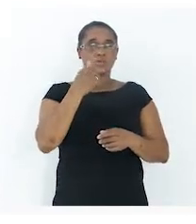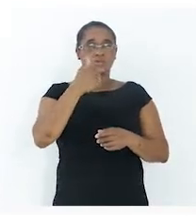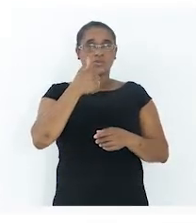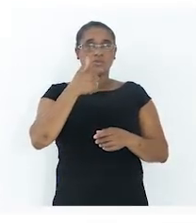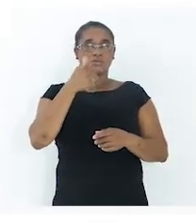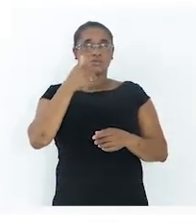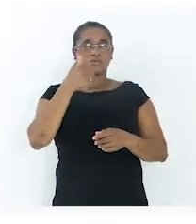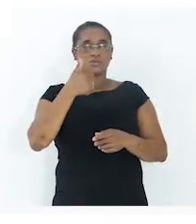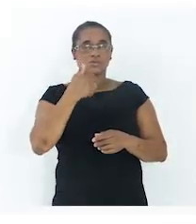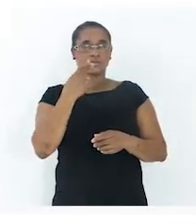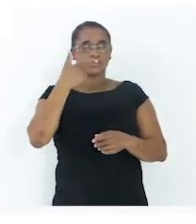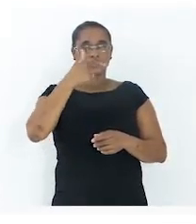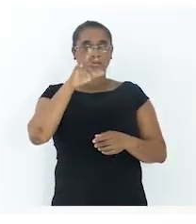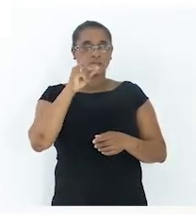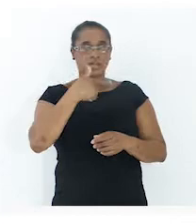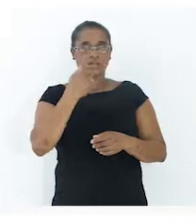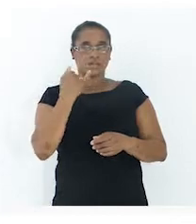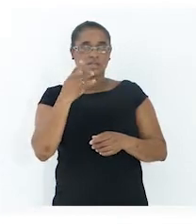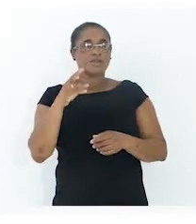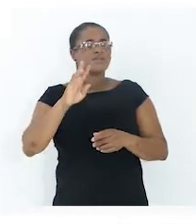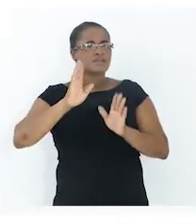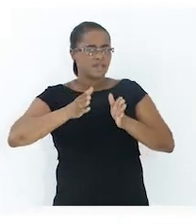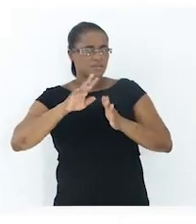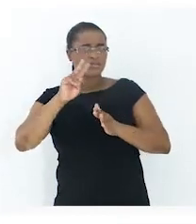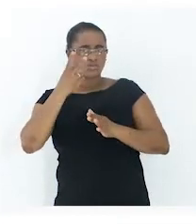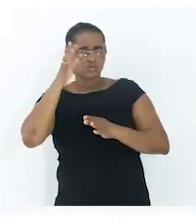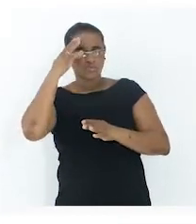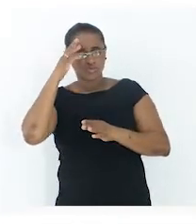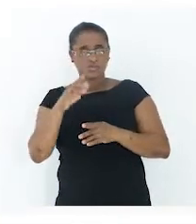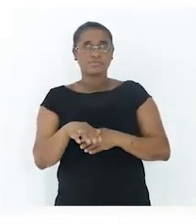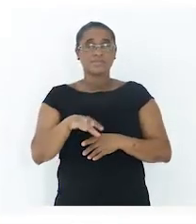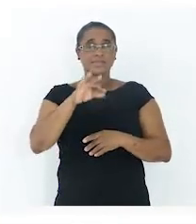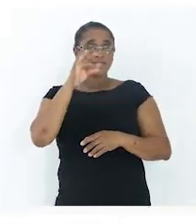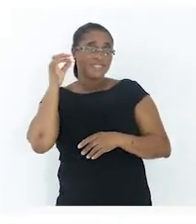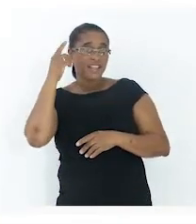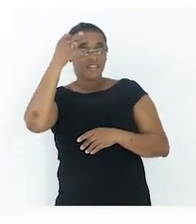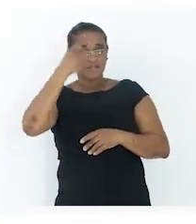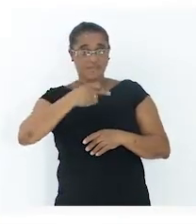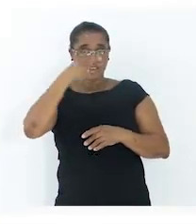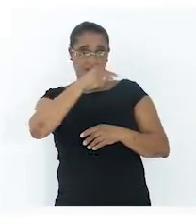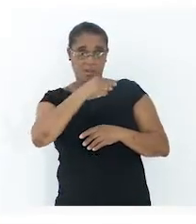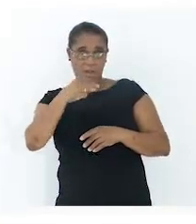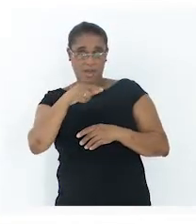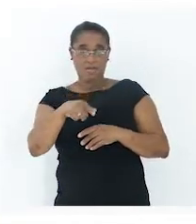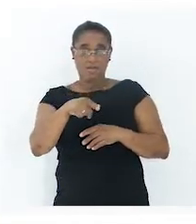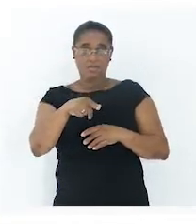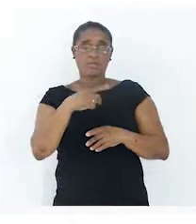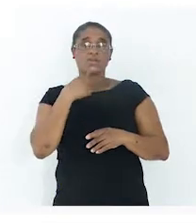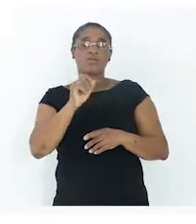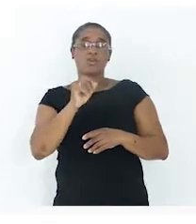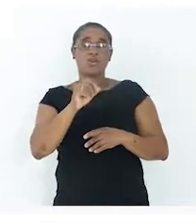sempre o segundo número. O sinal que fica no meio, nós já vimos anteriormente, chamamos sinal de